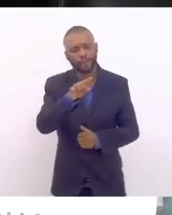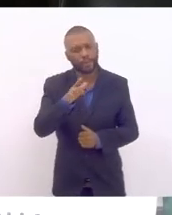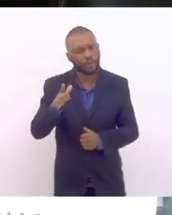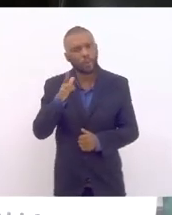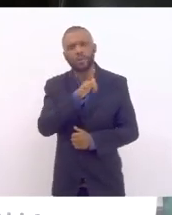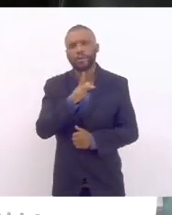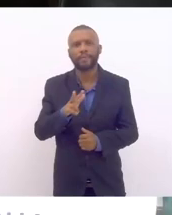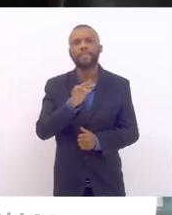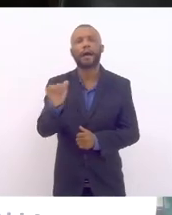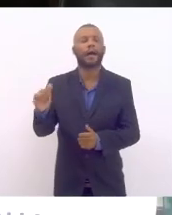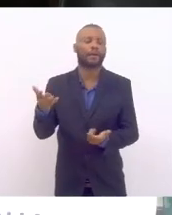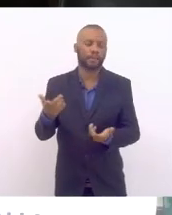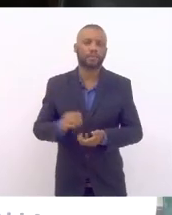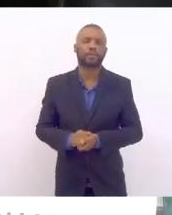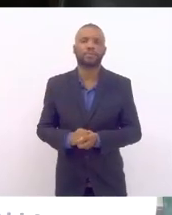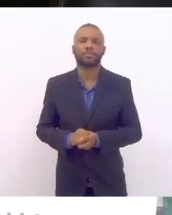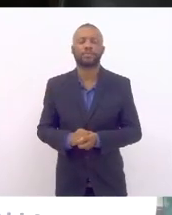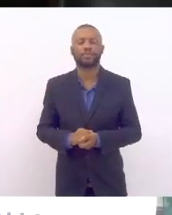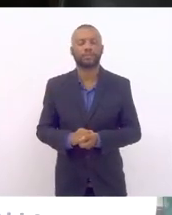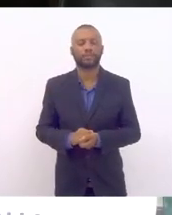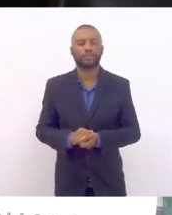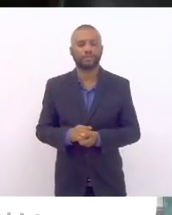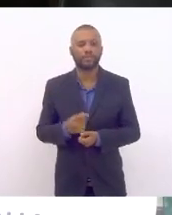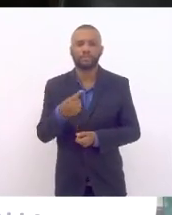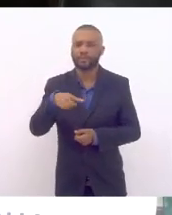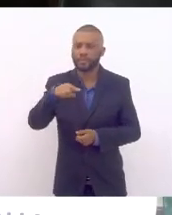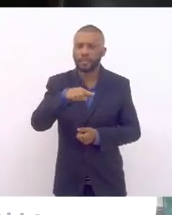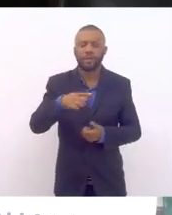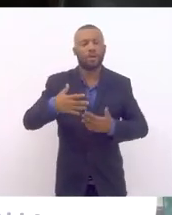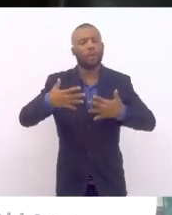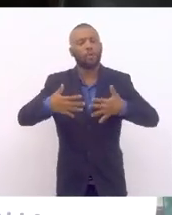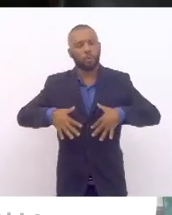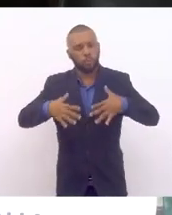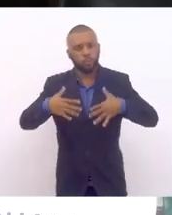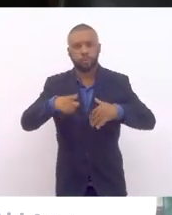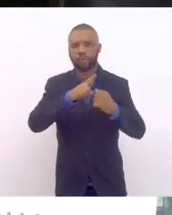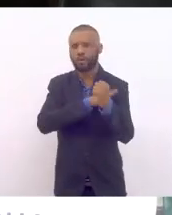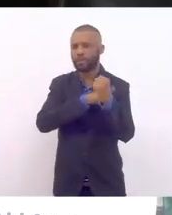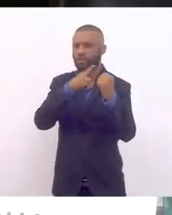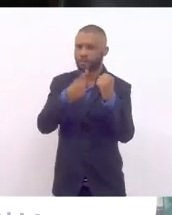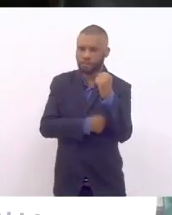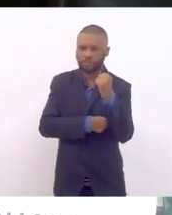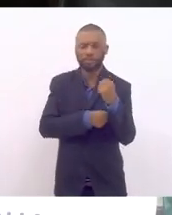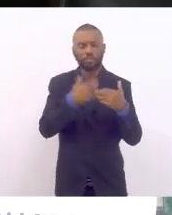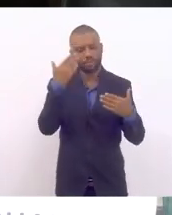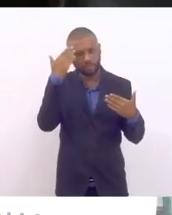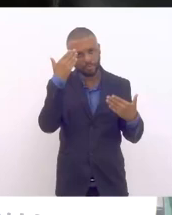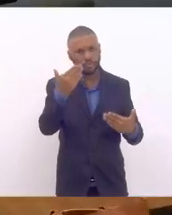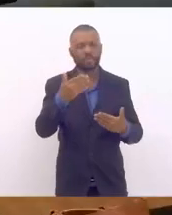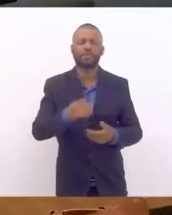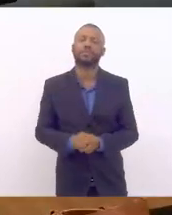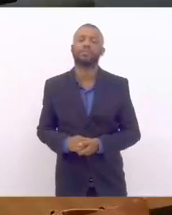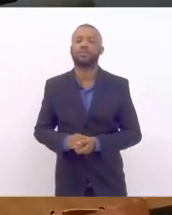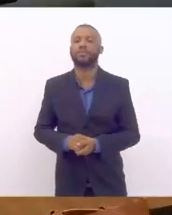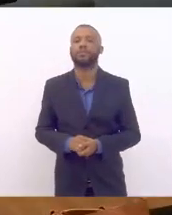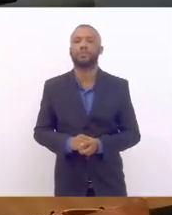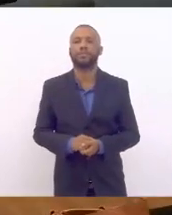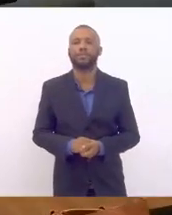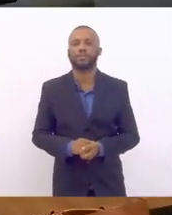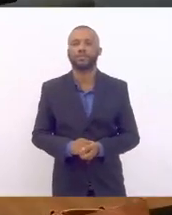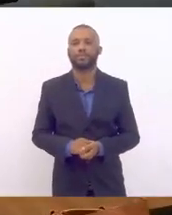vão conseguir conseguir eu não tenho a mínima dúvida Vocês são muito grandes e muito forte obrigado e